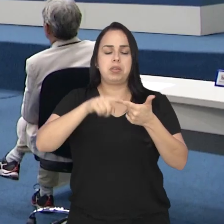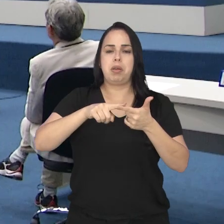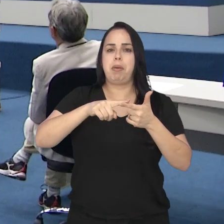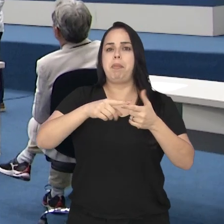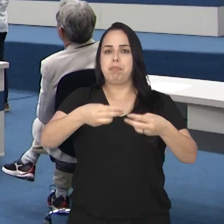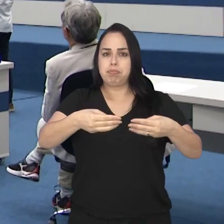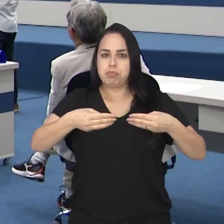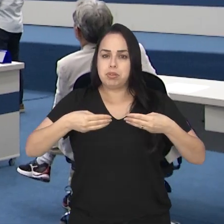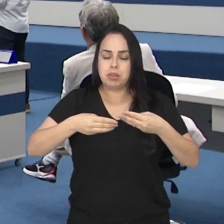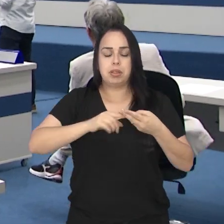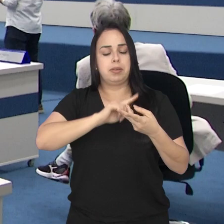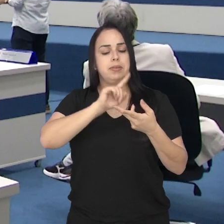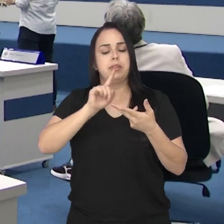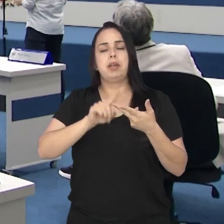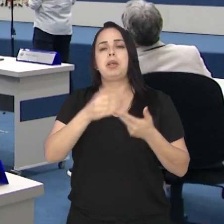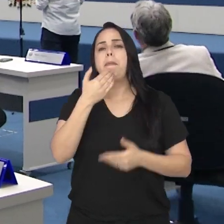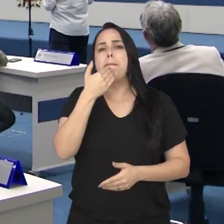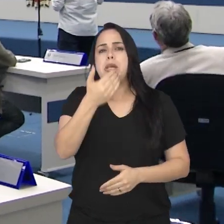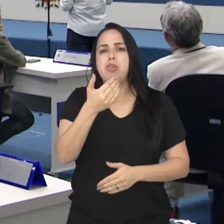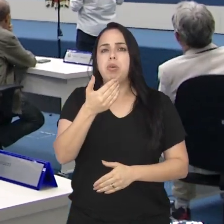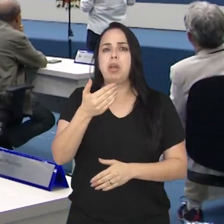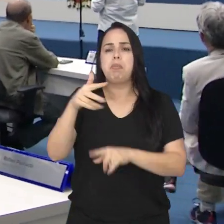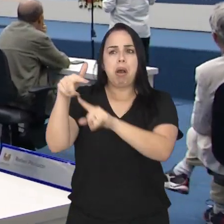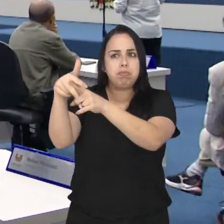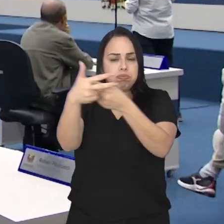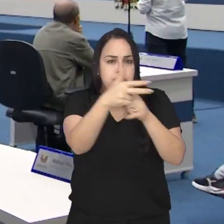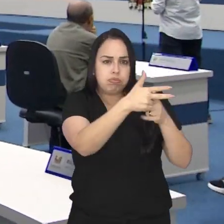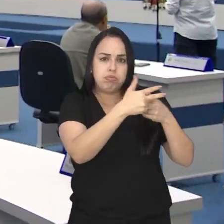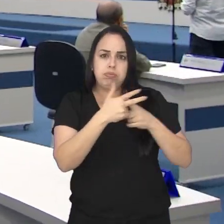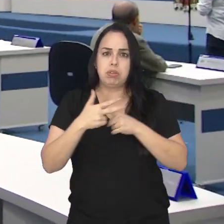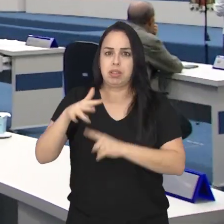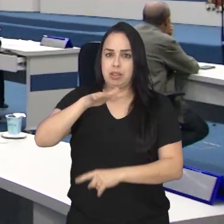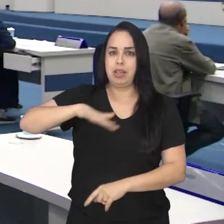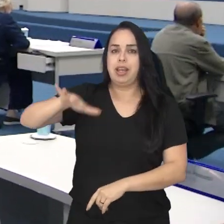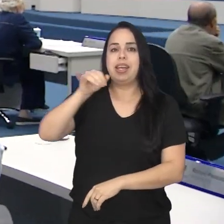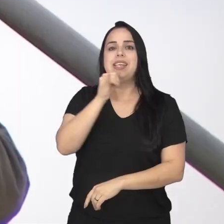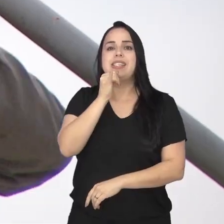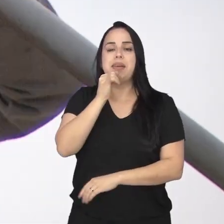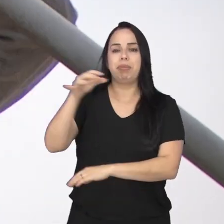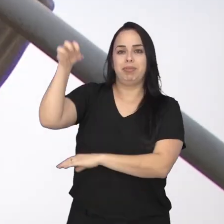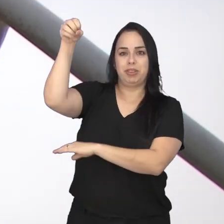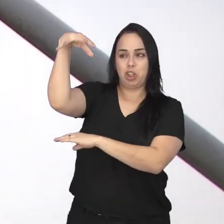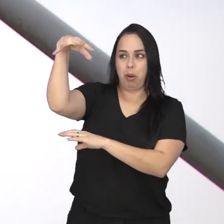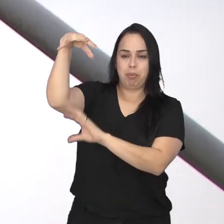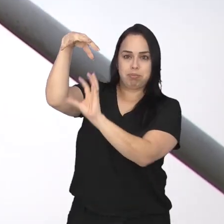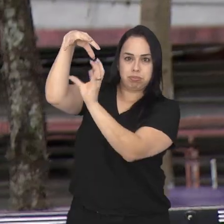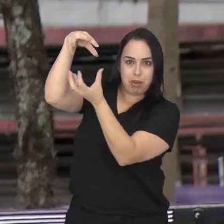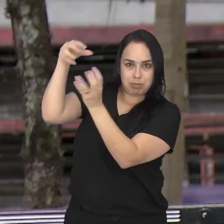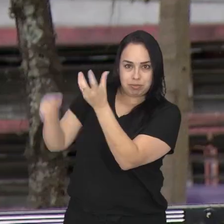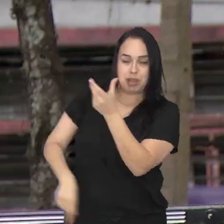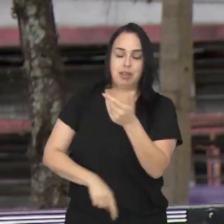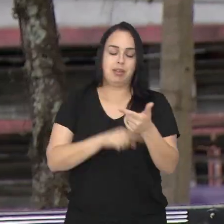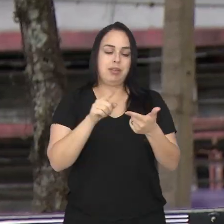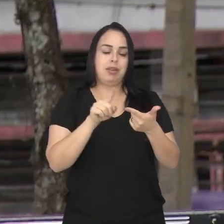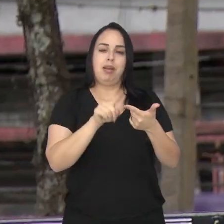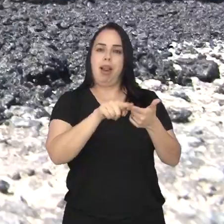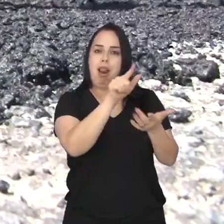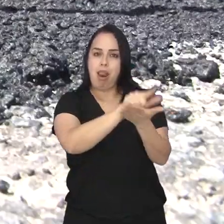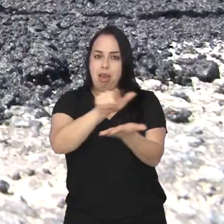requerimentos indicações com pedidos de serviços de manutenção pública para a cidade como troca de lâmpadas limpeza